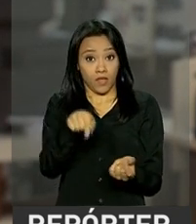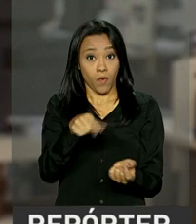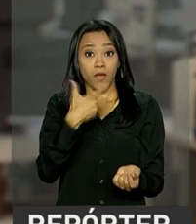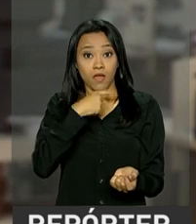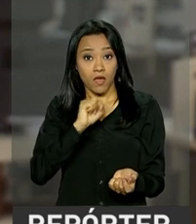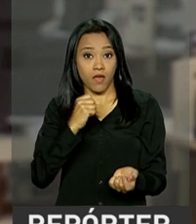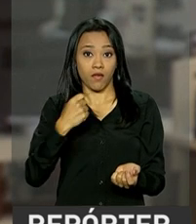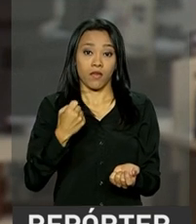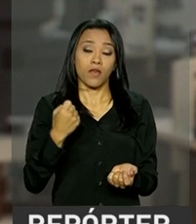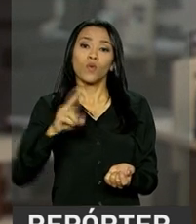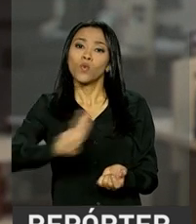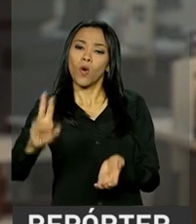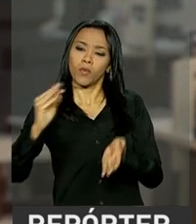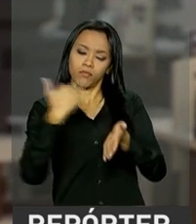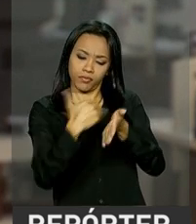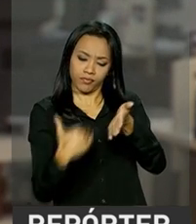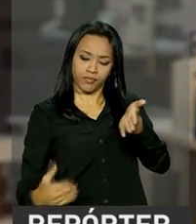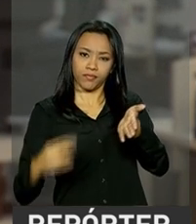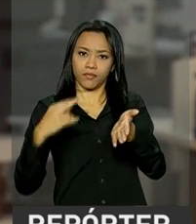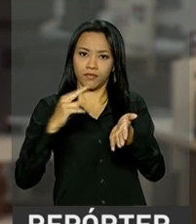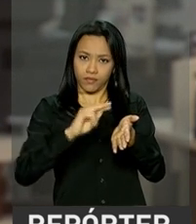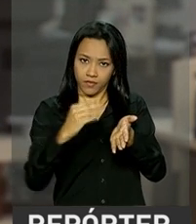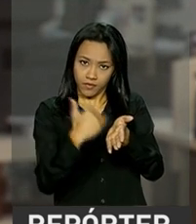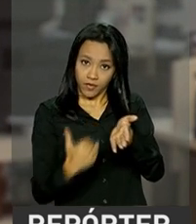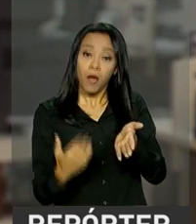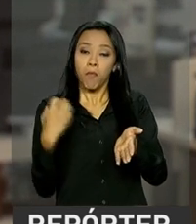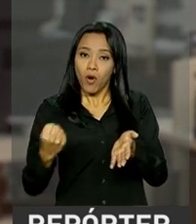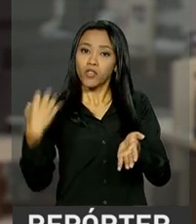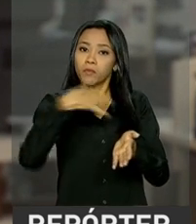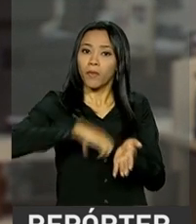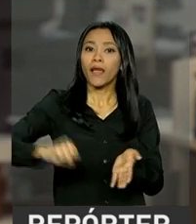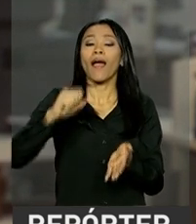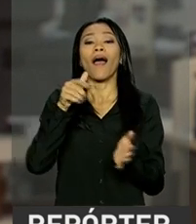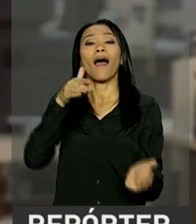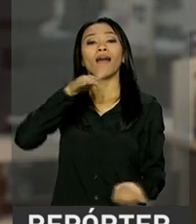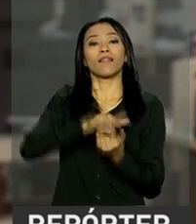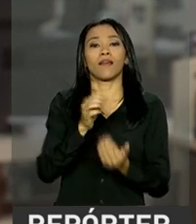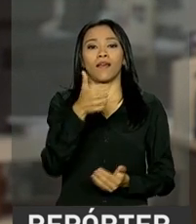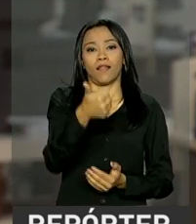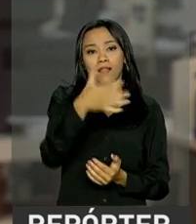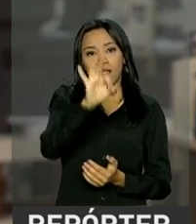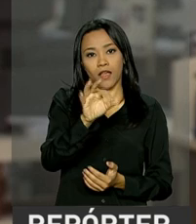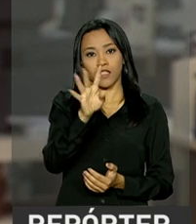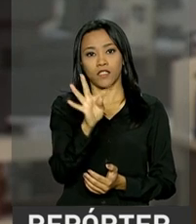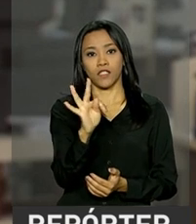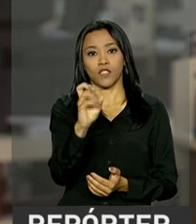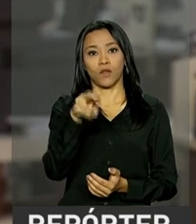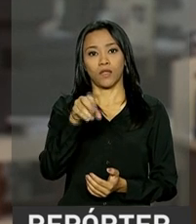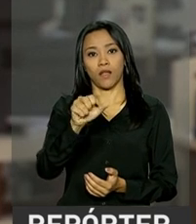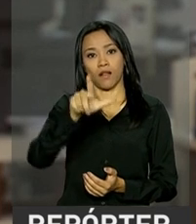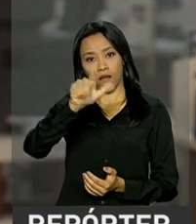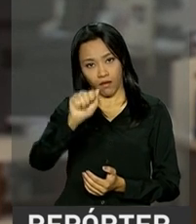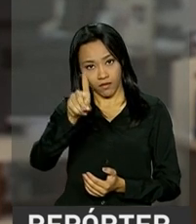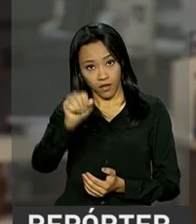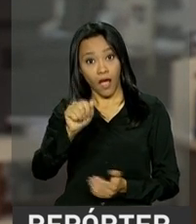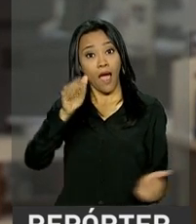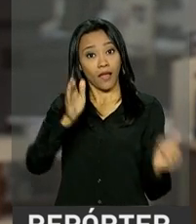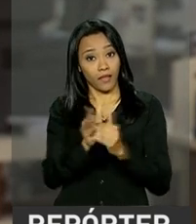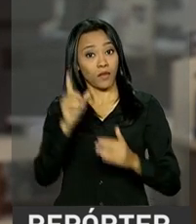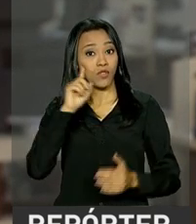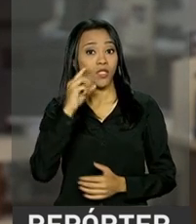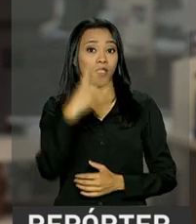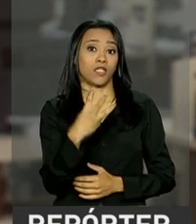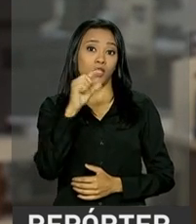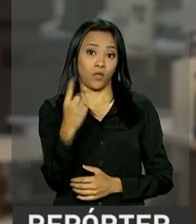criadores inscritos no programa poderão adquirir até 10 toneladas de milho por mês limitadas ao consumo do plantel até dia 31 de